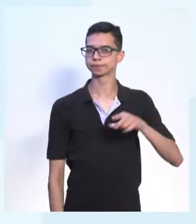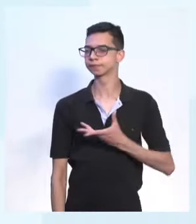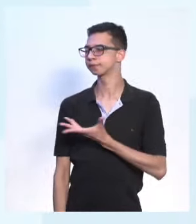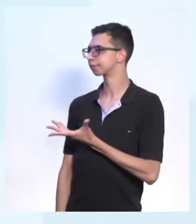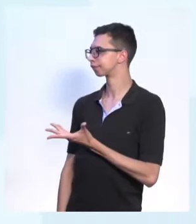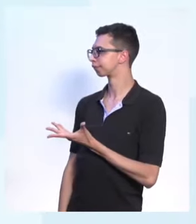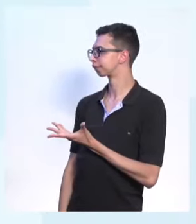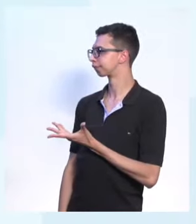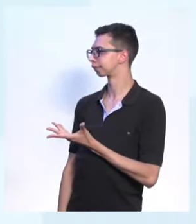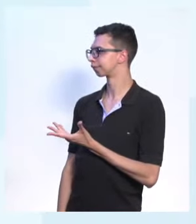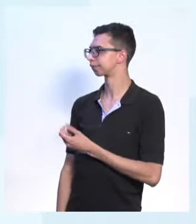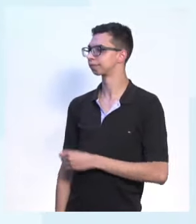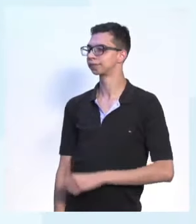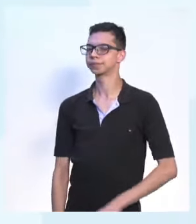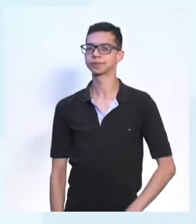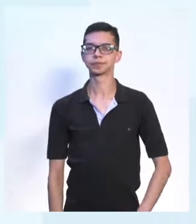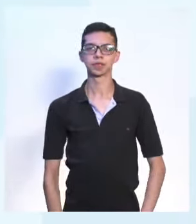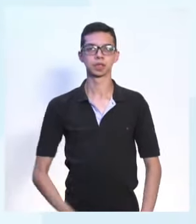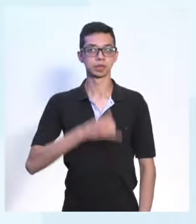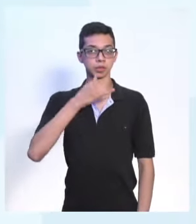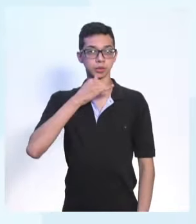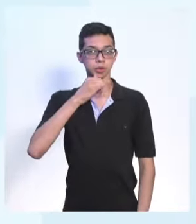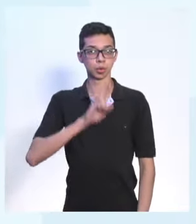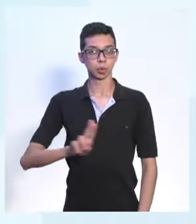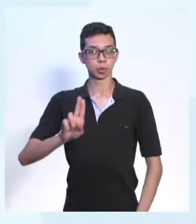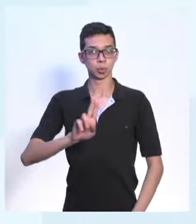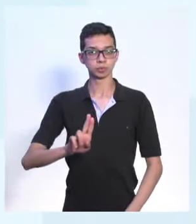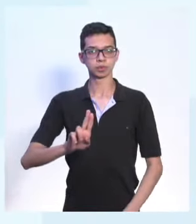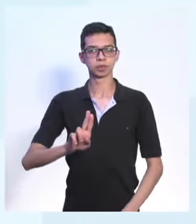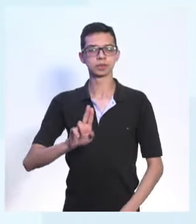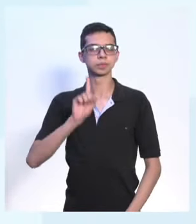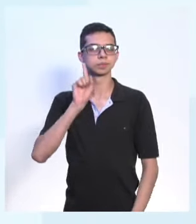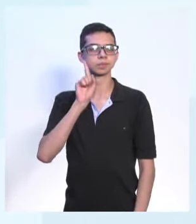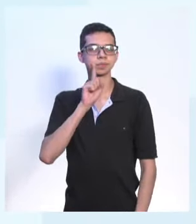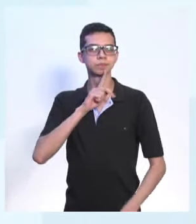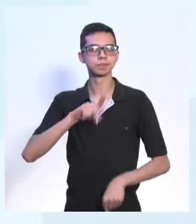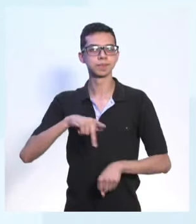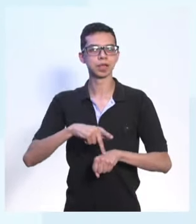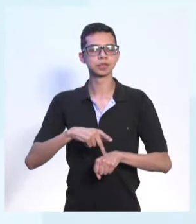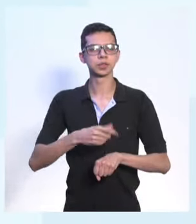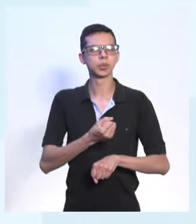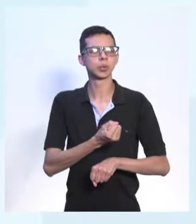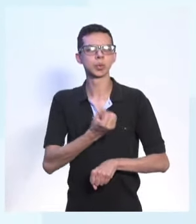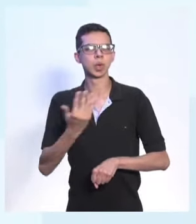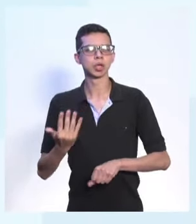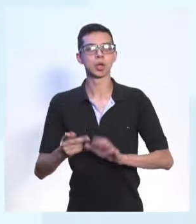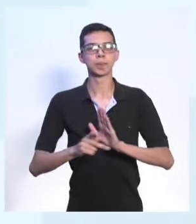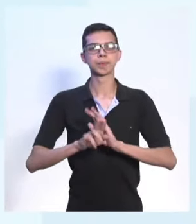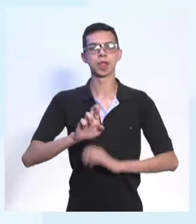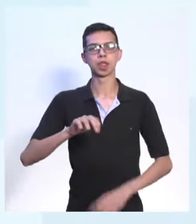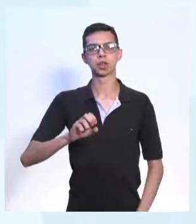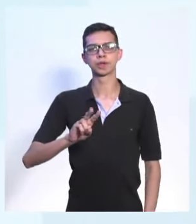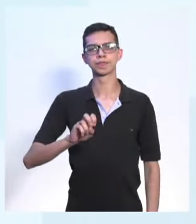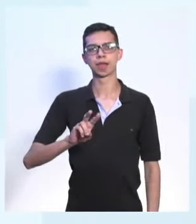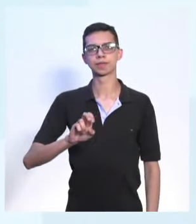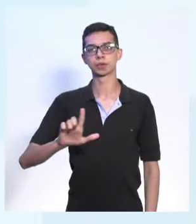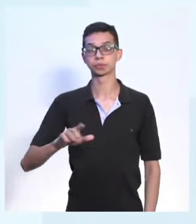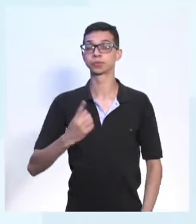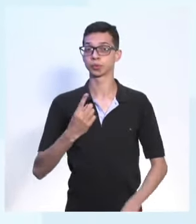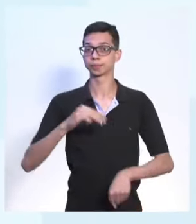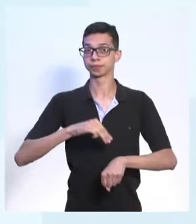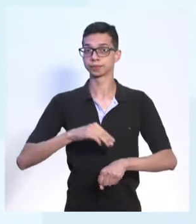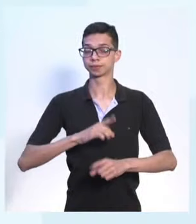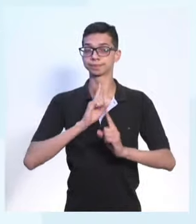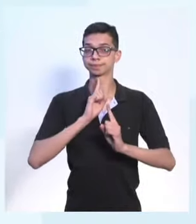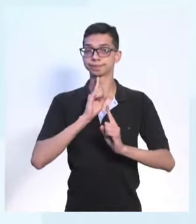Quanto da energia usada nos Estados Unidos vem dos renováveis? Perfeito. So, 1 minute, give us the